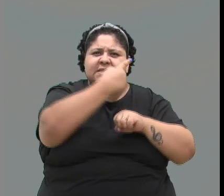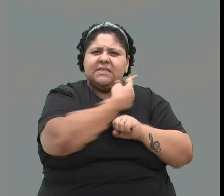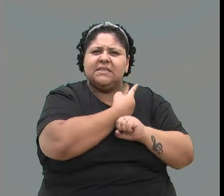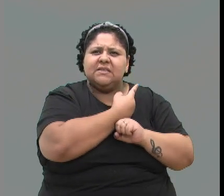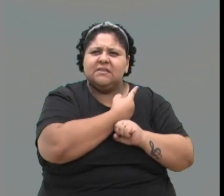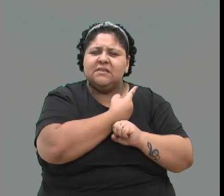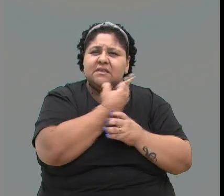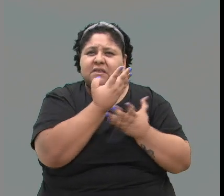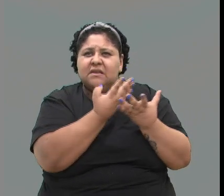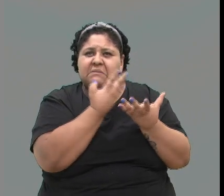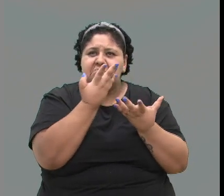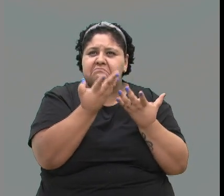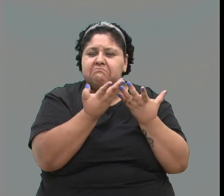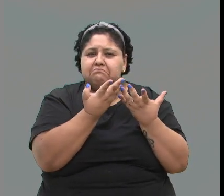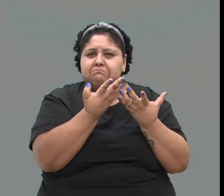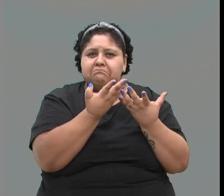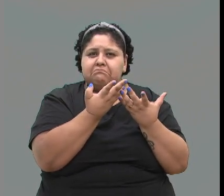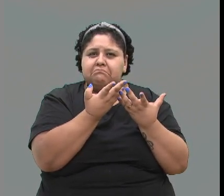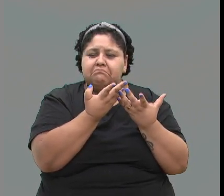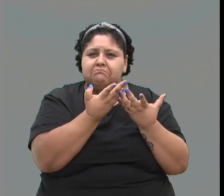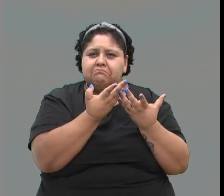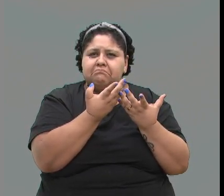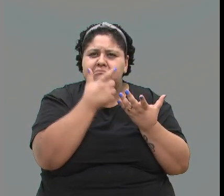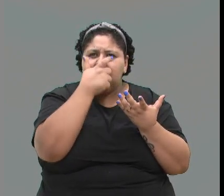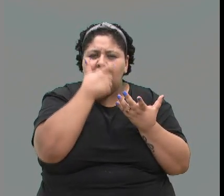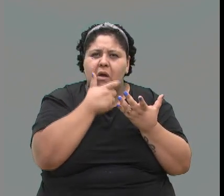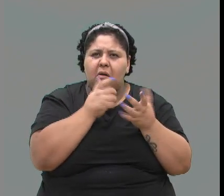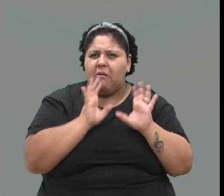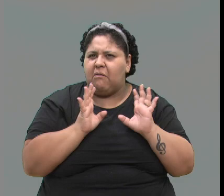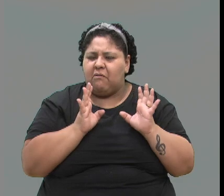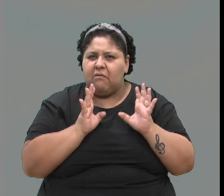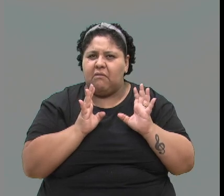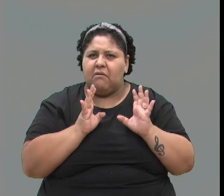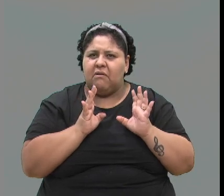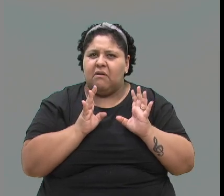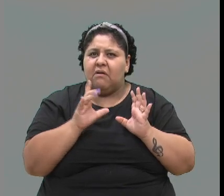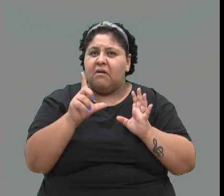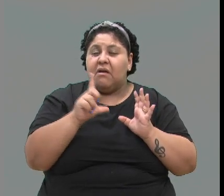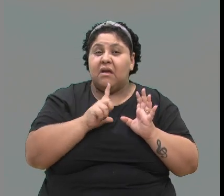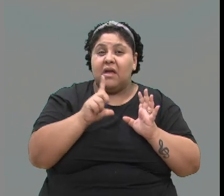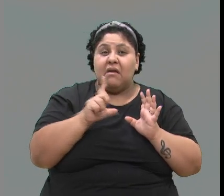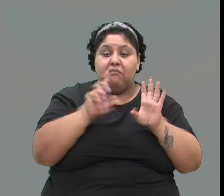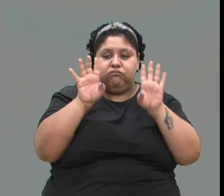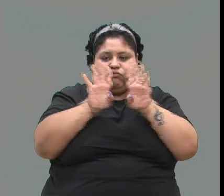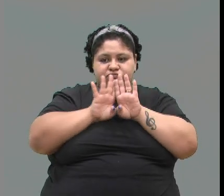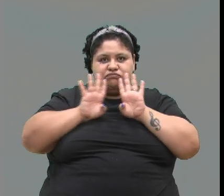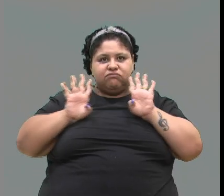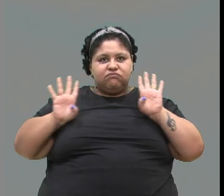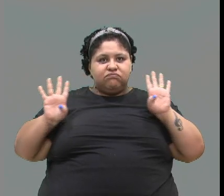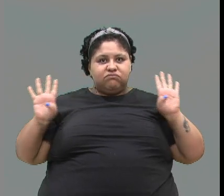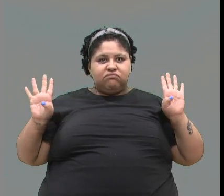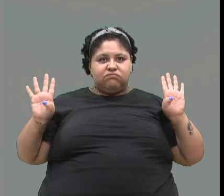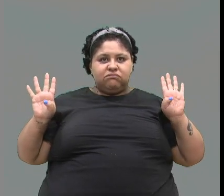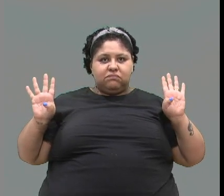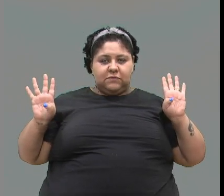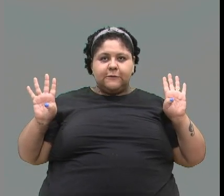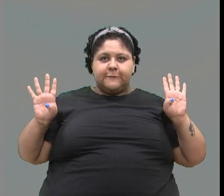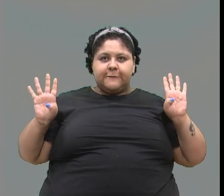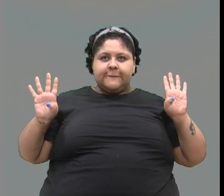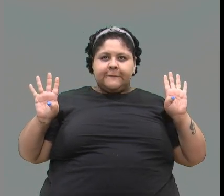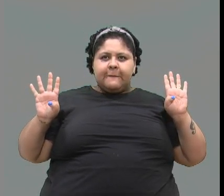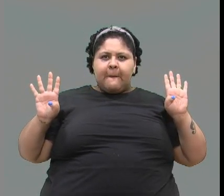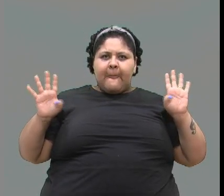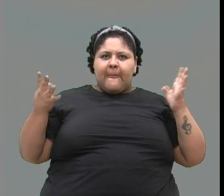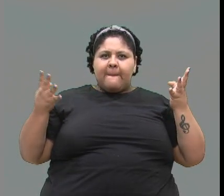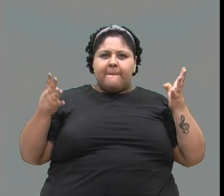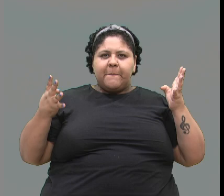parece é onde está o cercado ali, ó. Ali é uma cerca